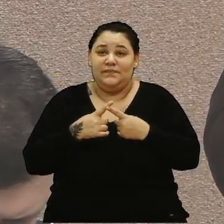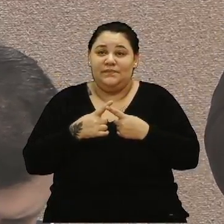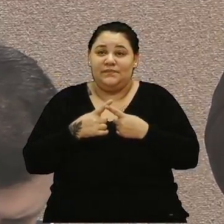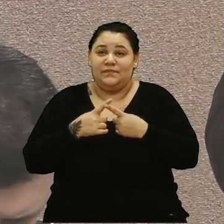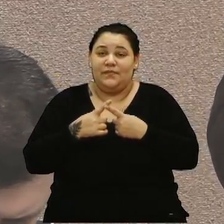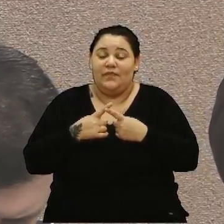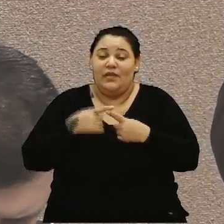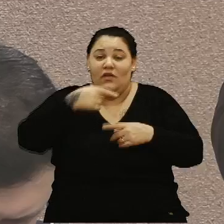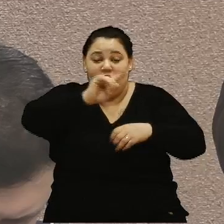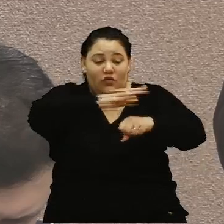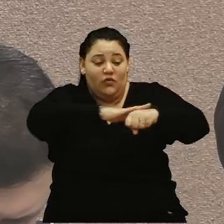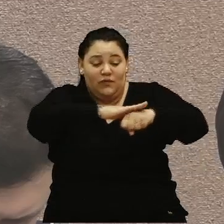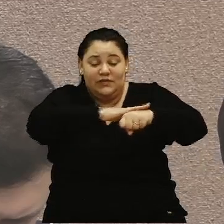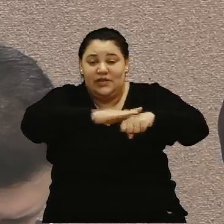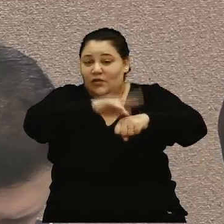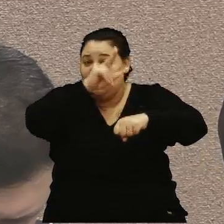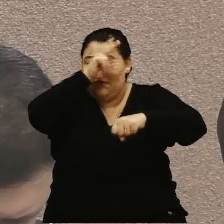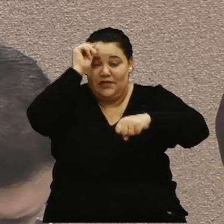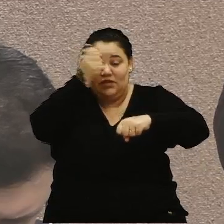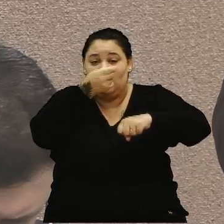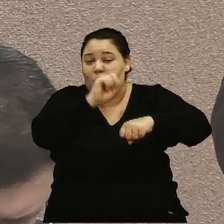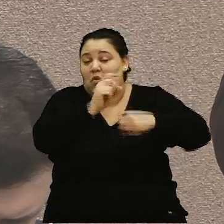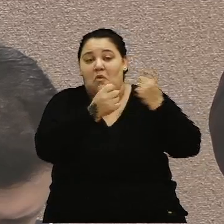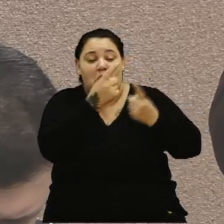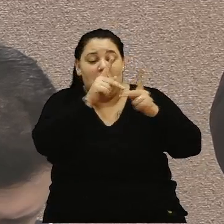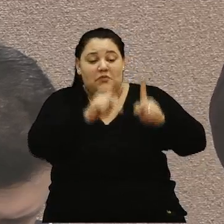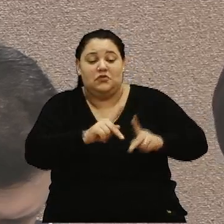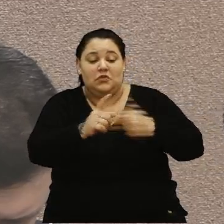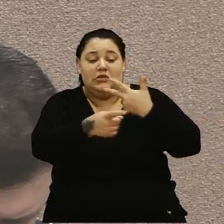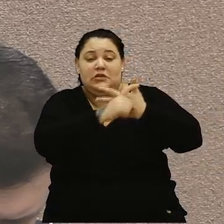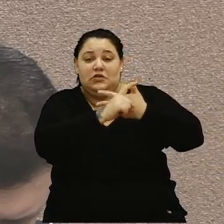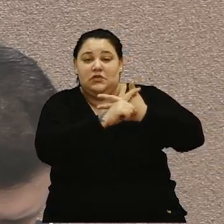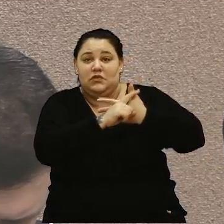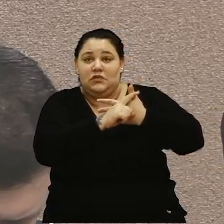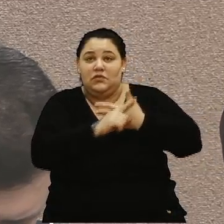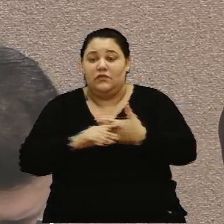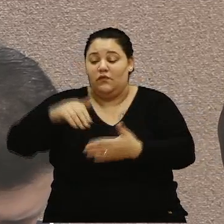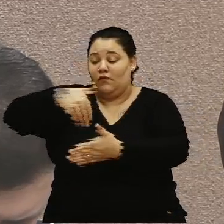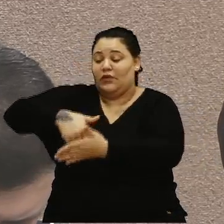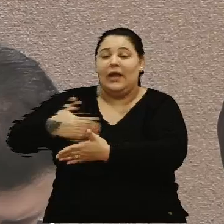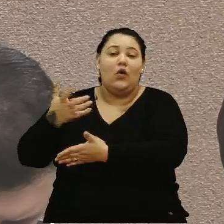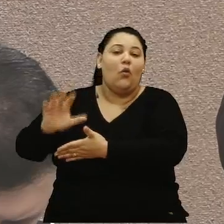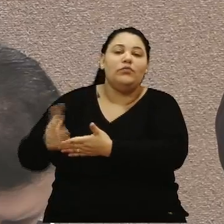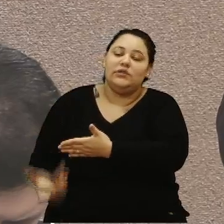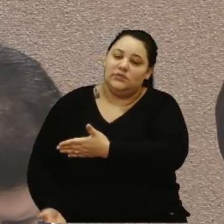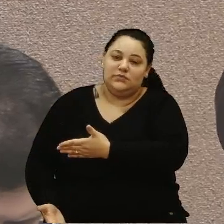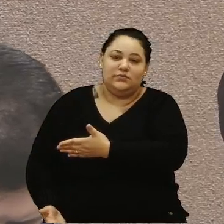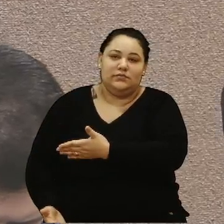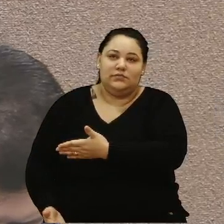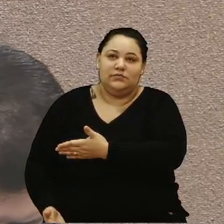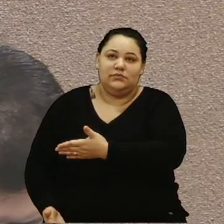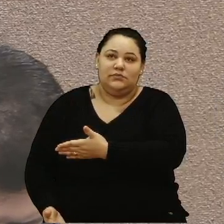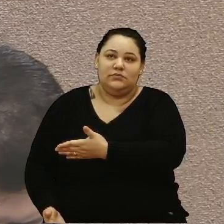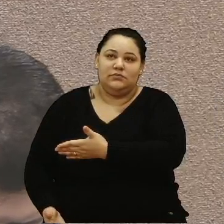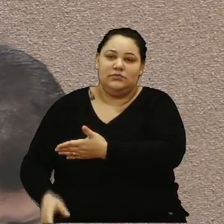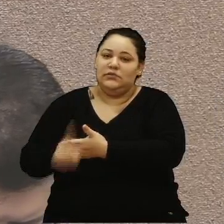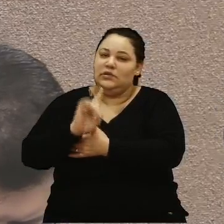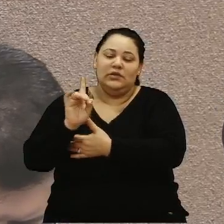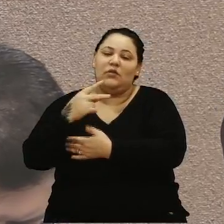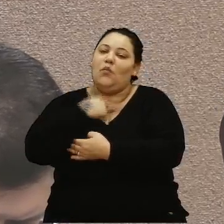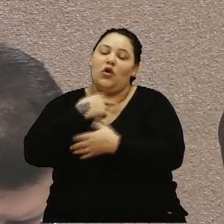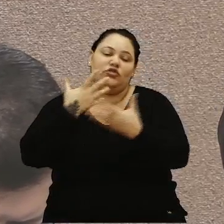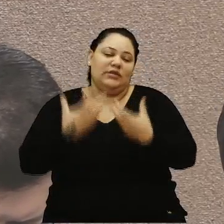o prefeito ou algum membro do Executivo? Vão votar contra. Isso não é